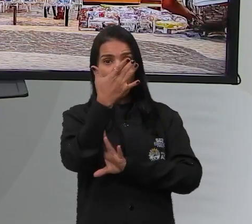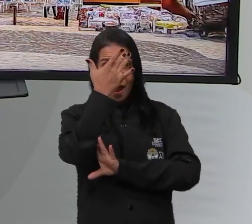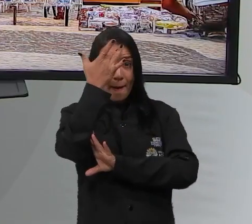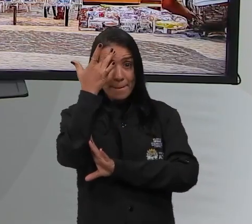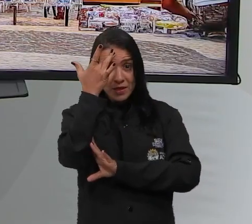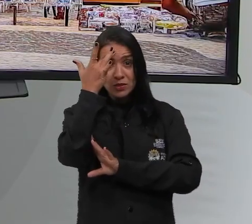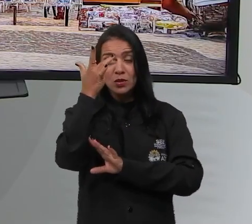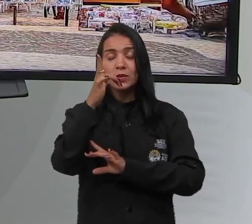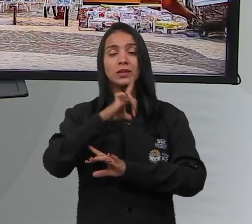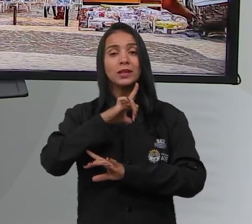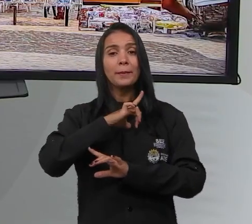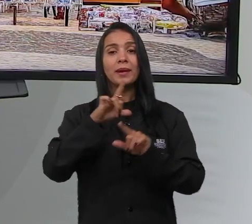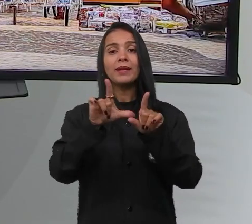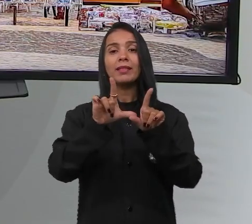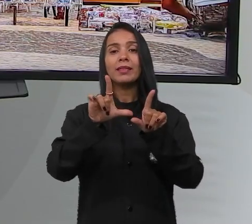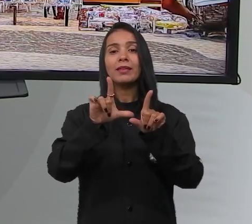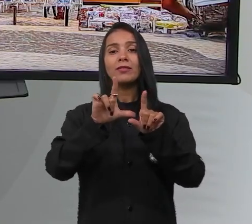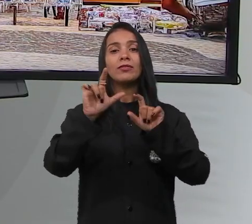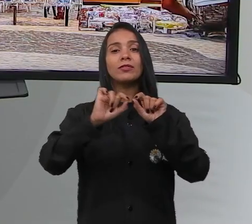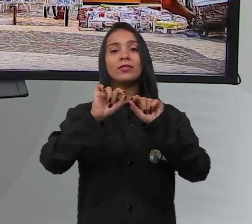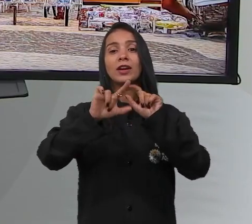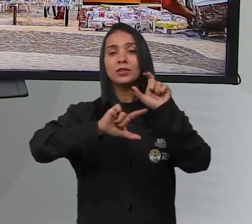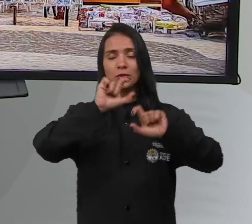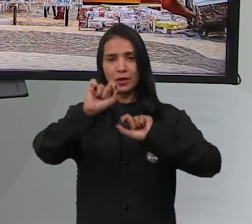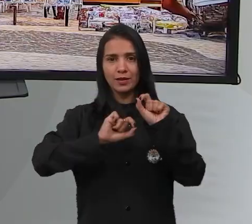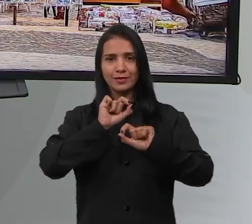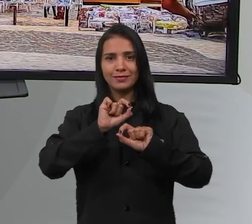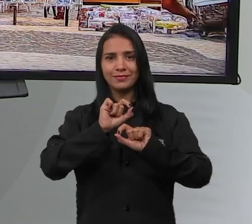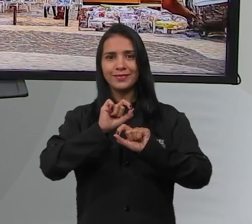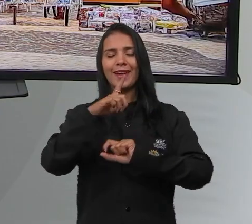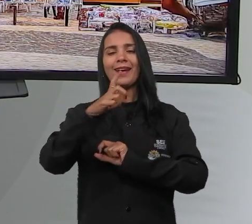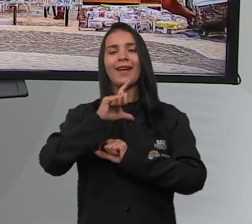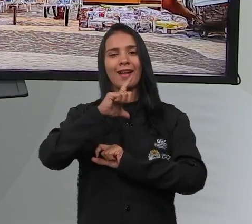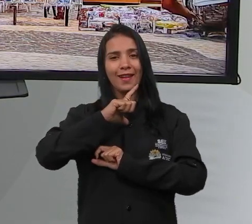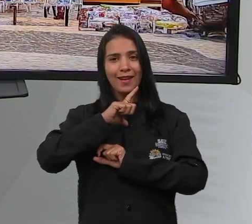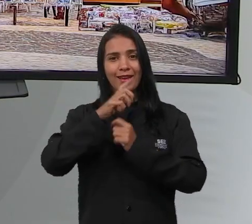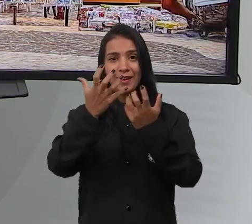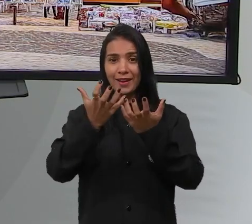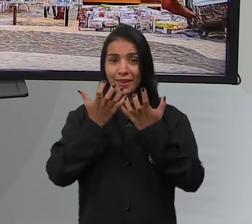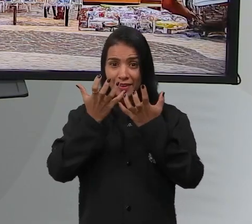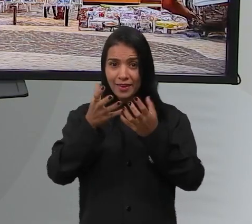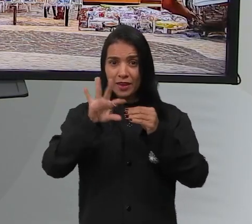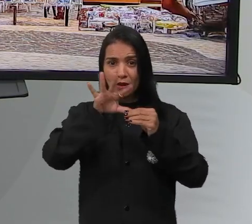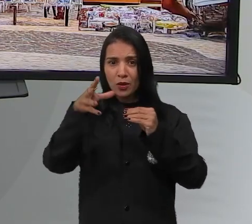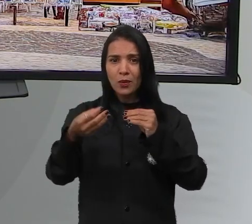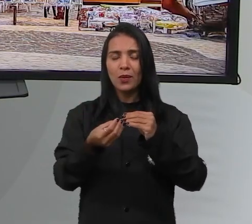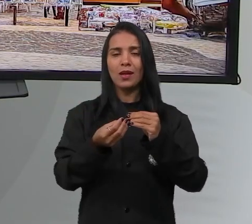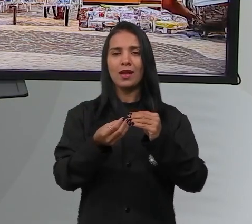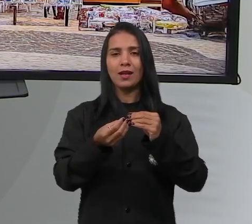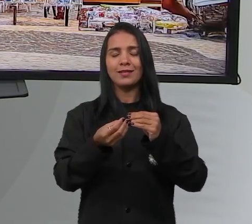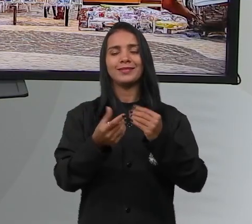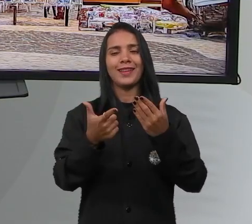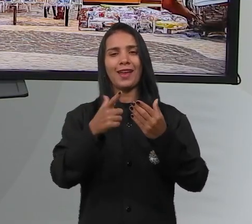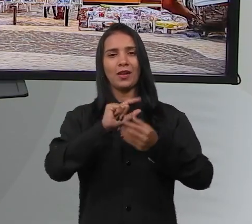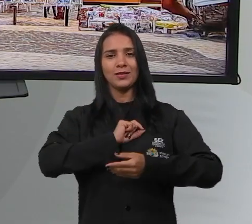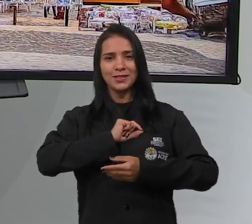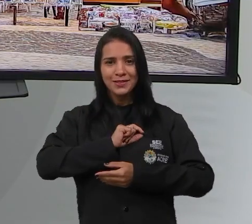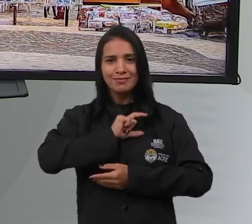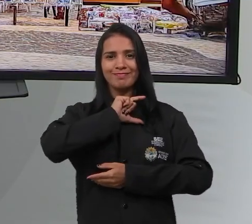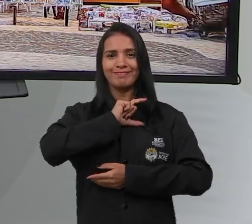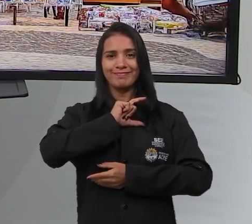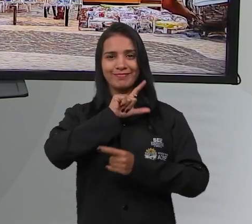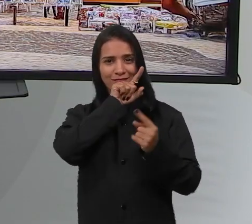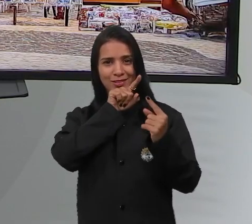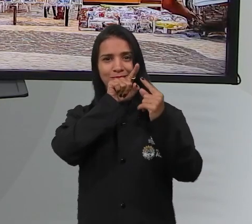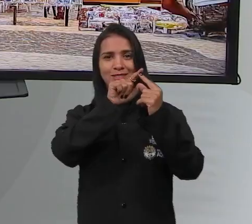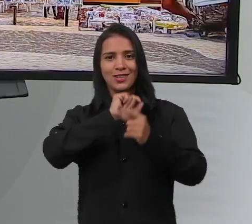parcela desses trabalhadores, visam uma complementação de renda. E aí eles também acabam se inserindo